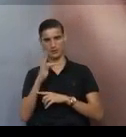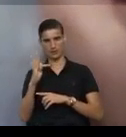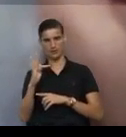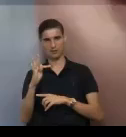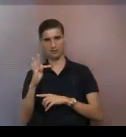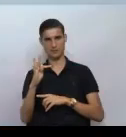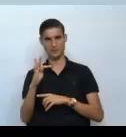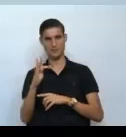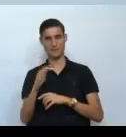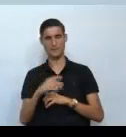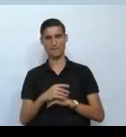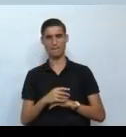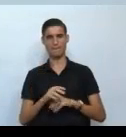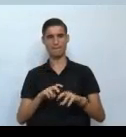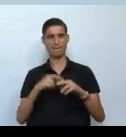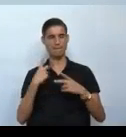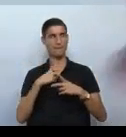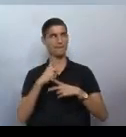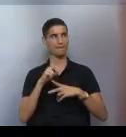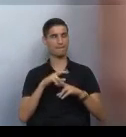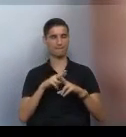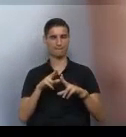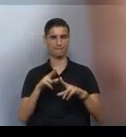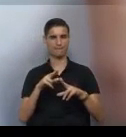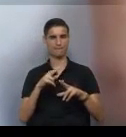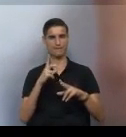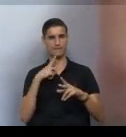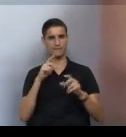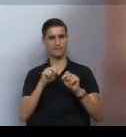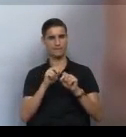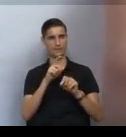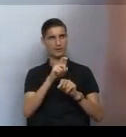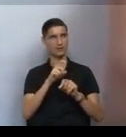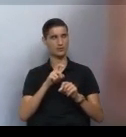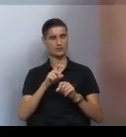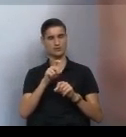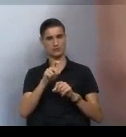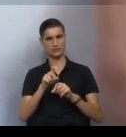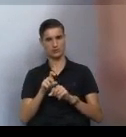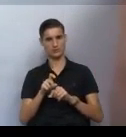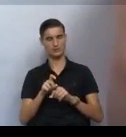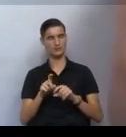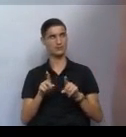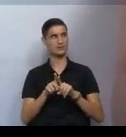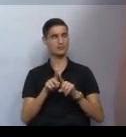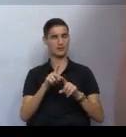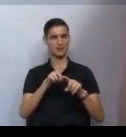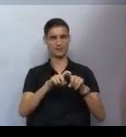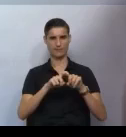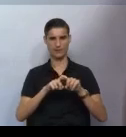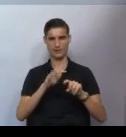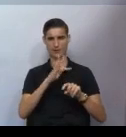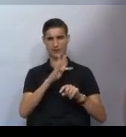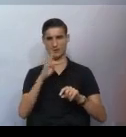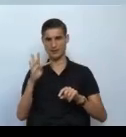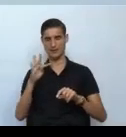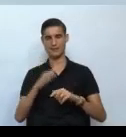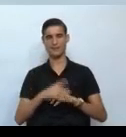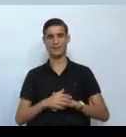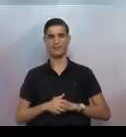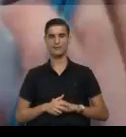t? Então, nós tínhamos isso aqui. Aí, a gente fazia x de x vezes t de